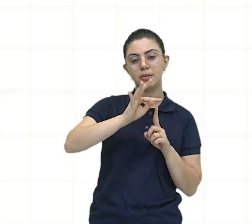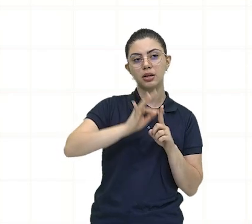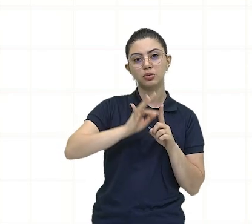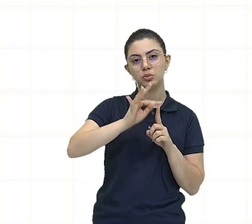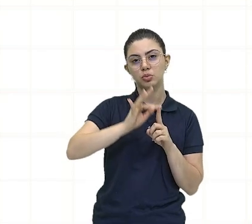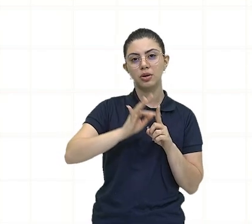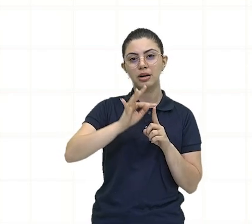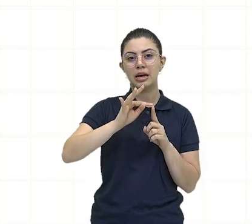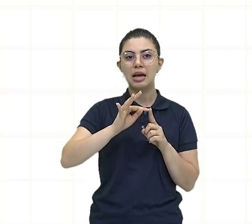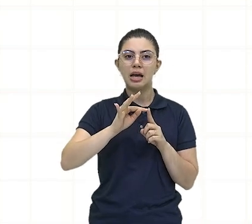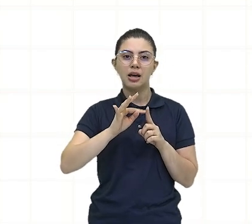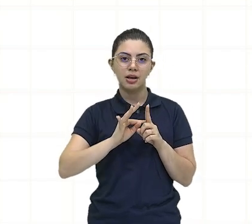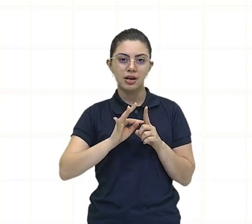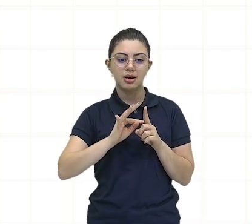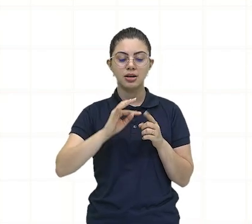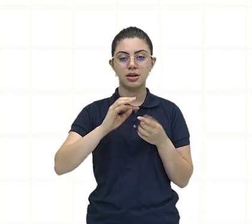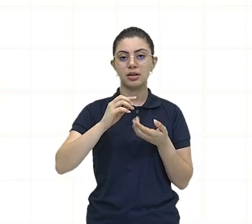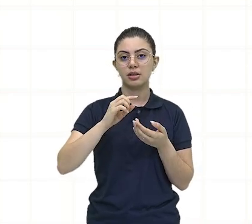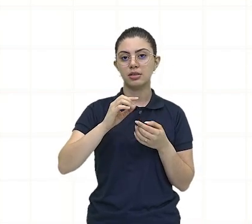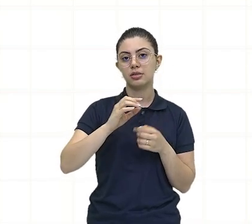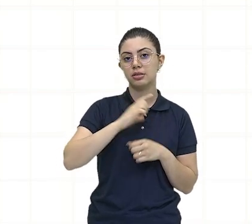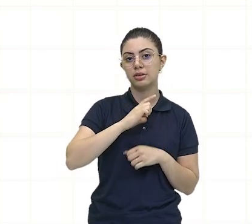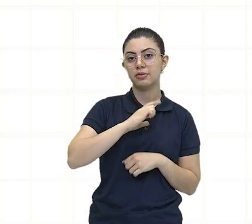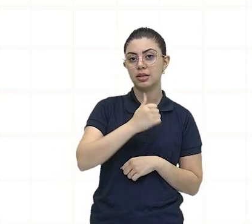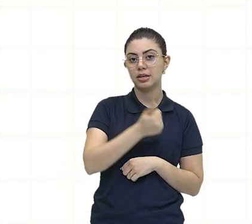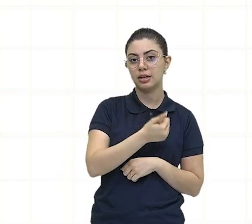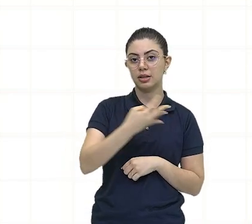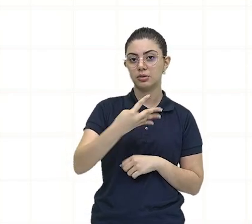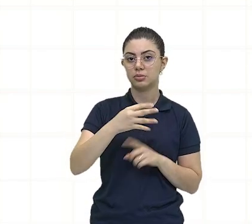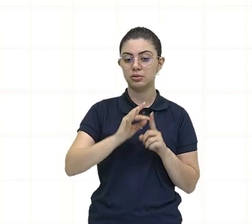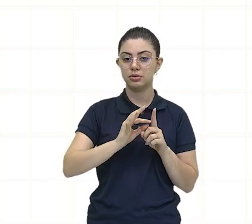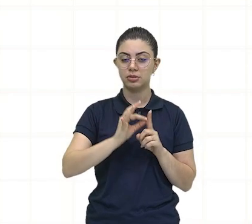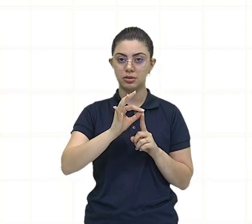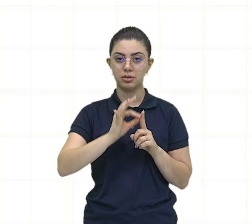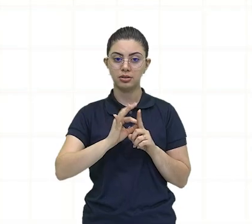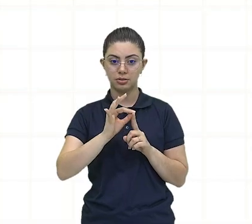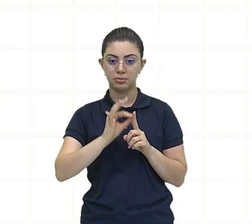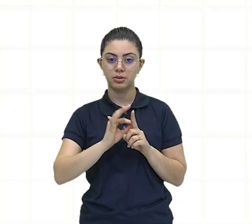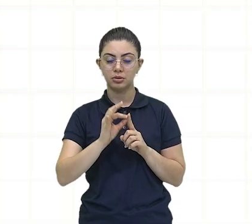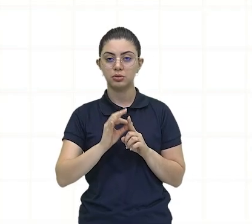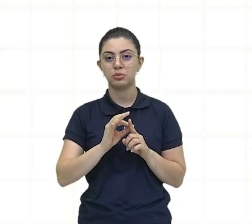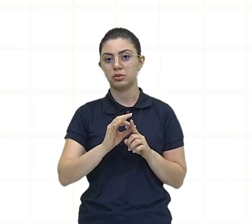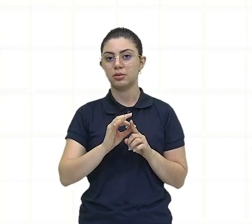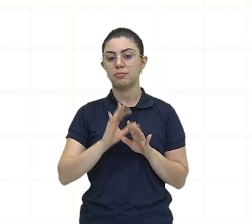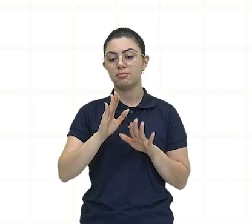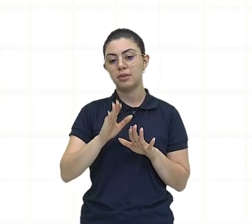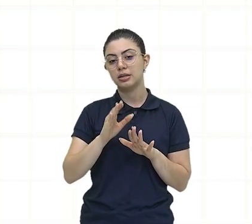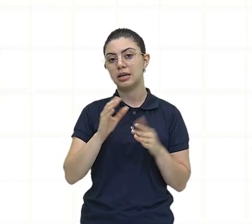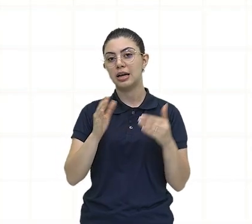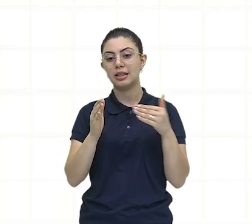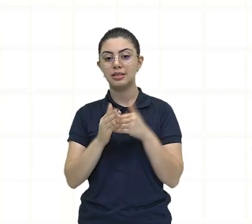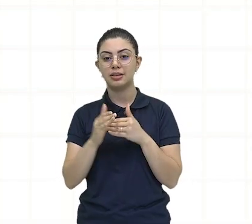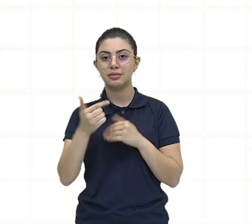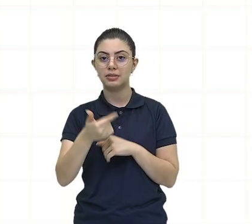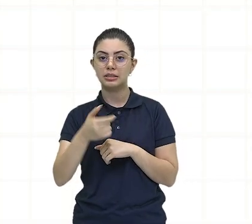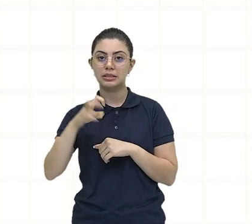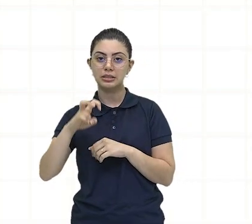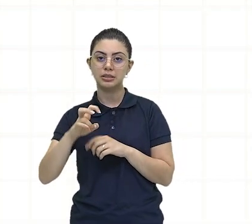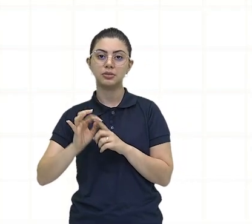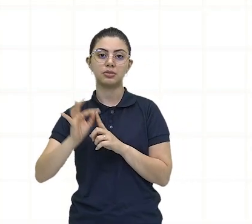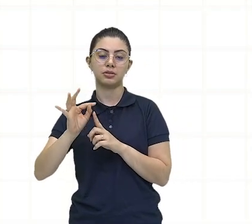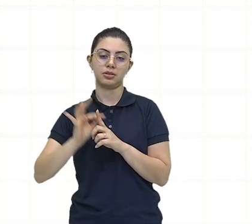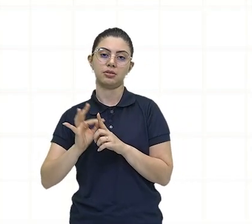no momento mais alto de temperatura chegou a 25 graus. Entre 14 a 25, teve